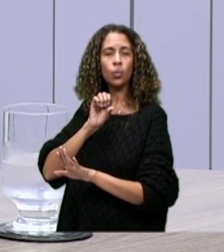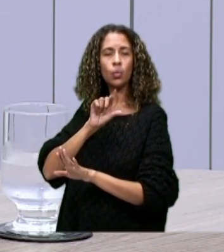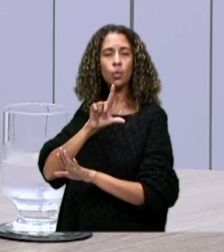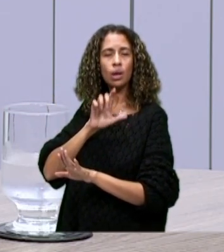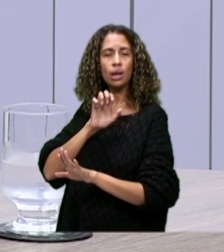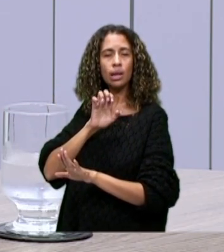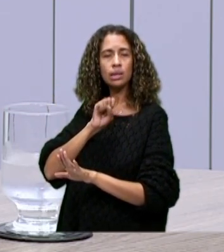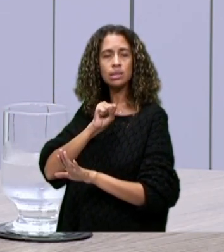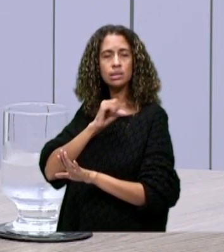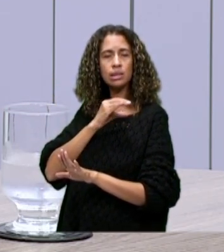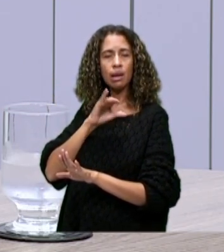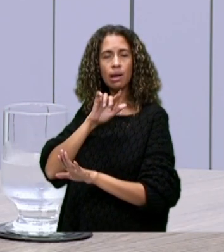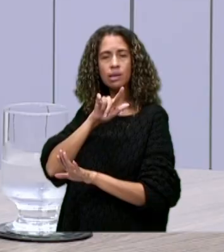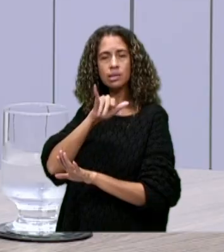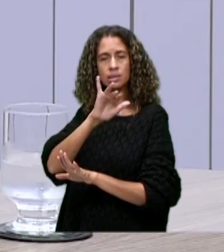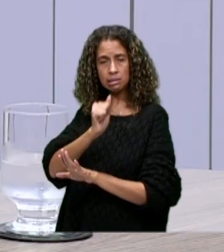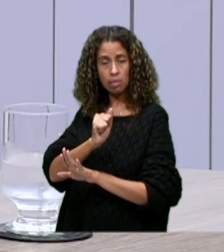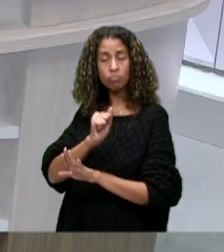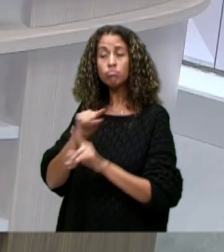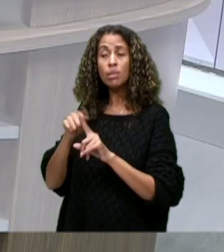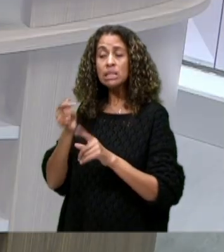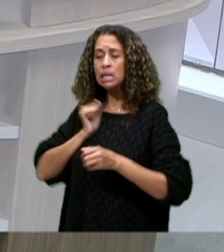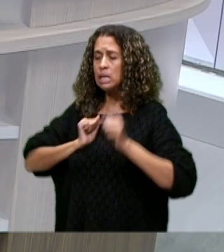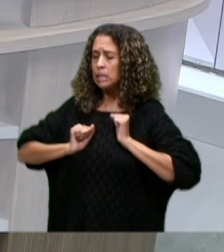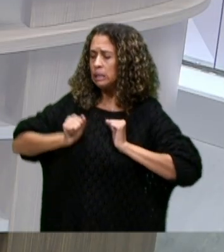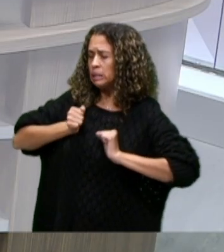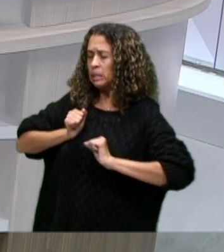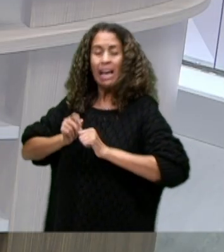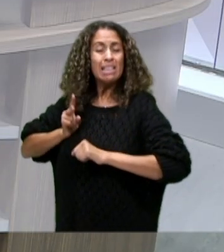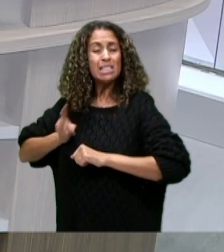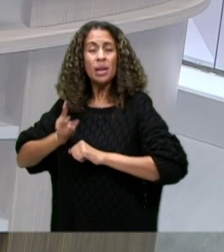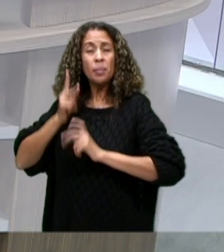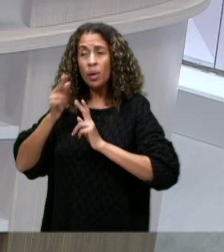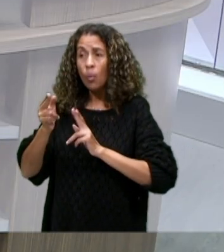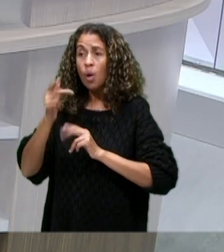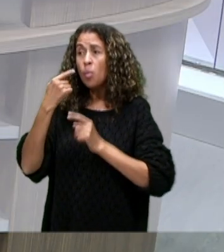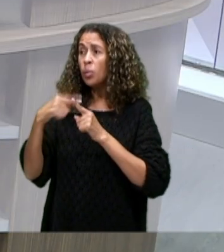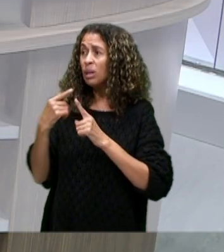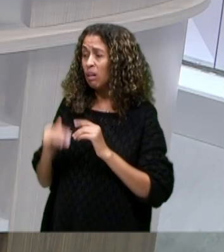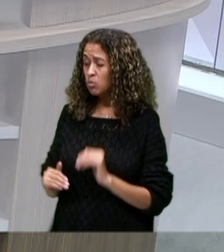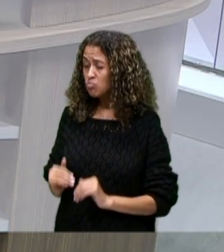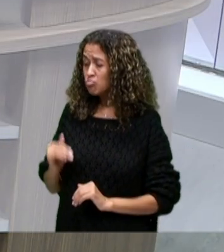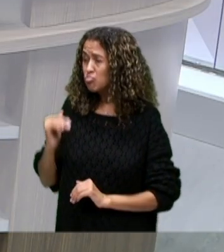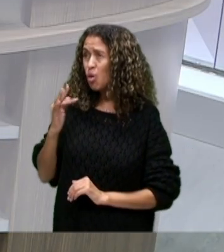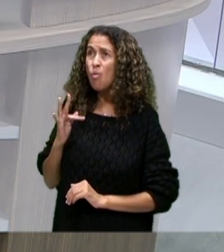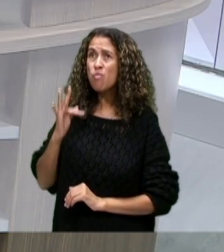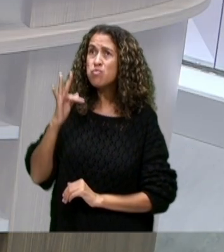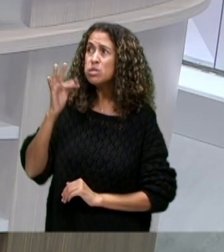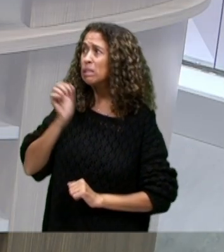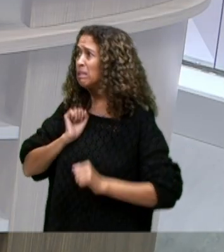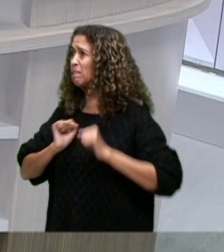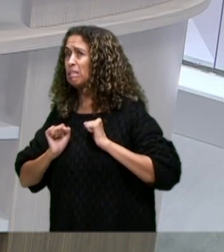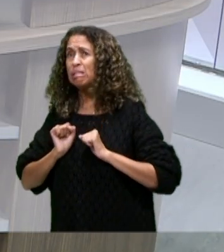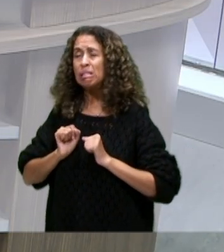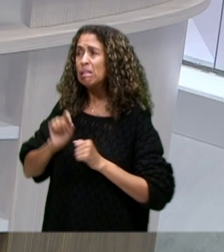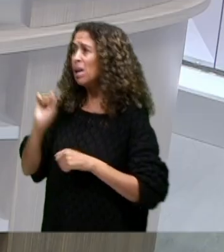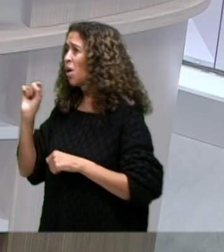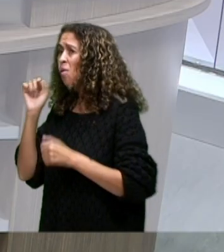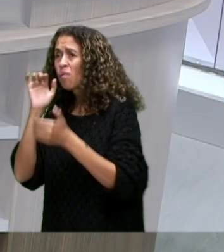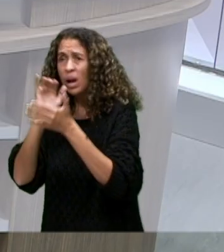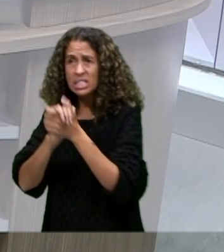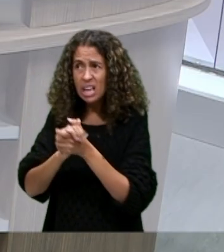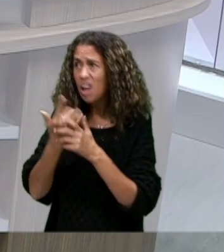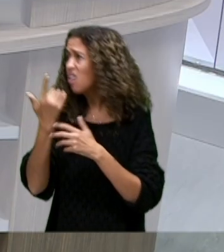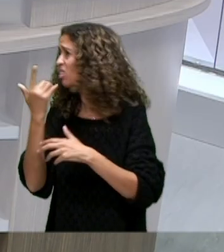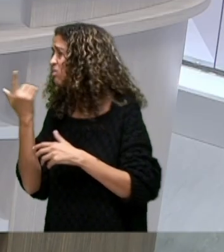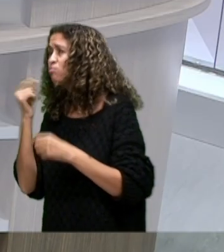começou, mas as angústias sempre foram as mesmas, né? Tá crescendo, o que eu vou ser, como é que vai ser, quem vai ser meu marido, minha esposa, quem vai ser